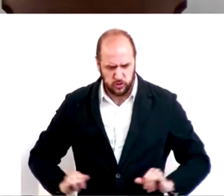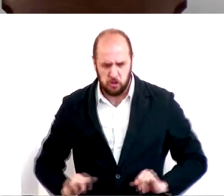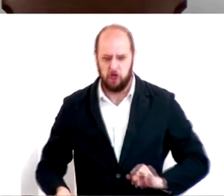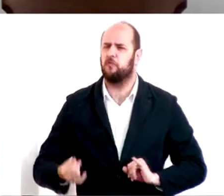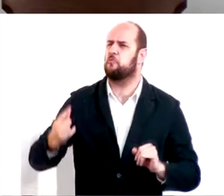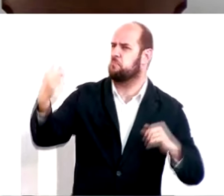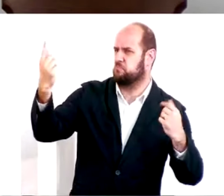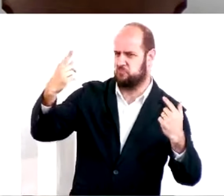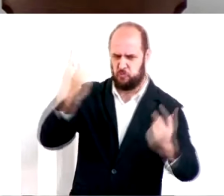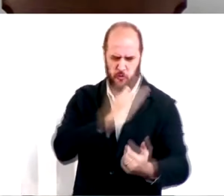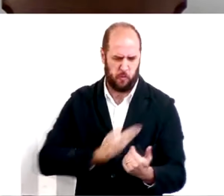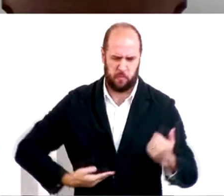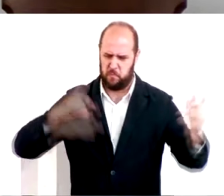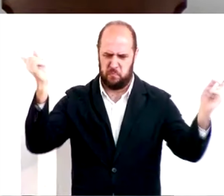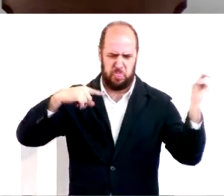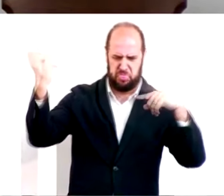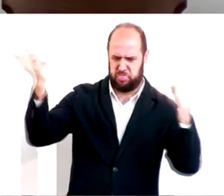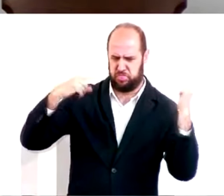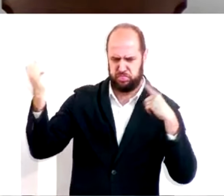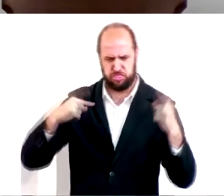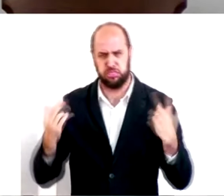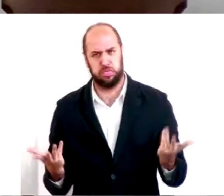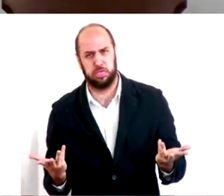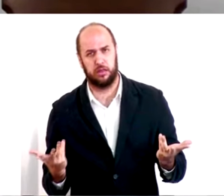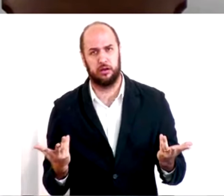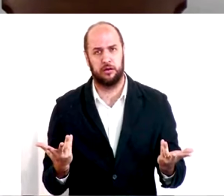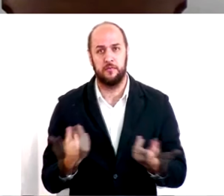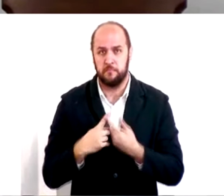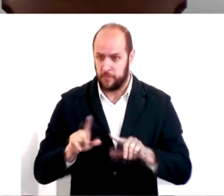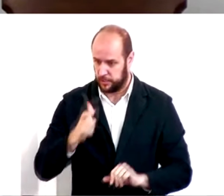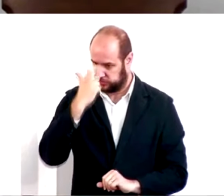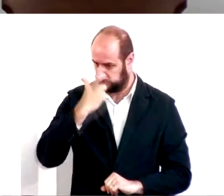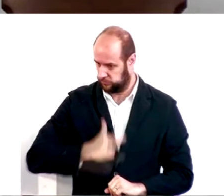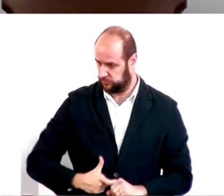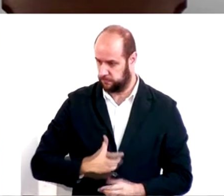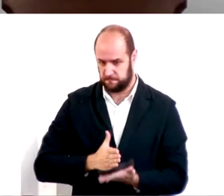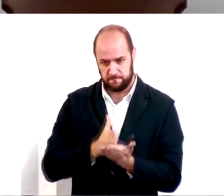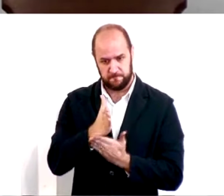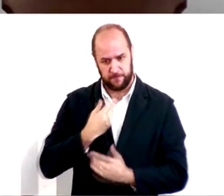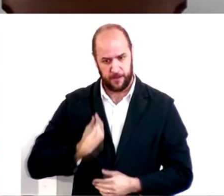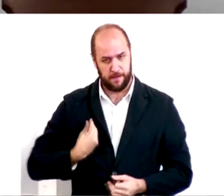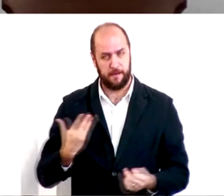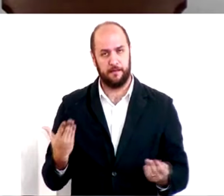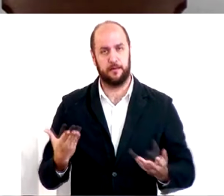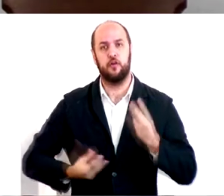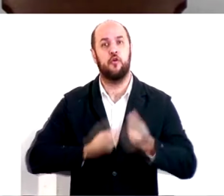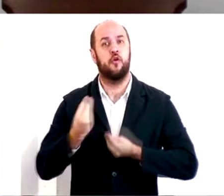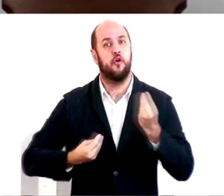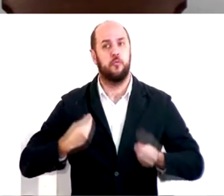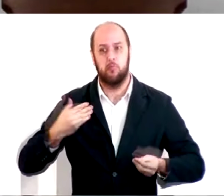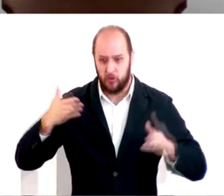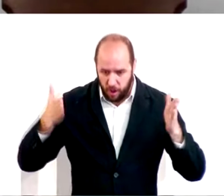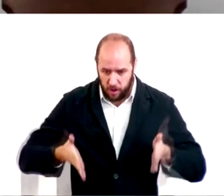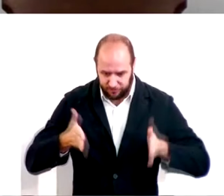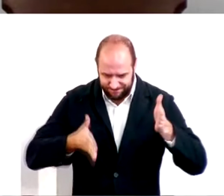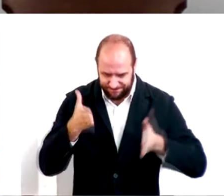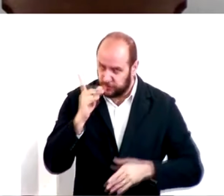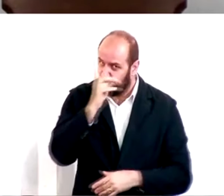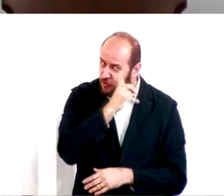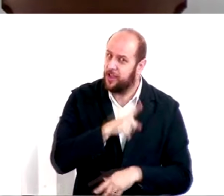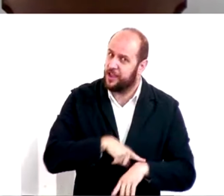de governos, com práticas ilícitas? Como é que nós conseguimos conviver nesse tempo tão vil,